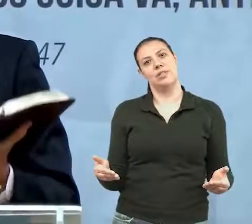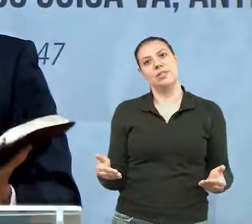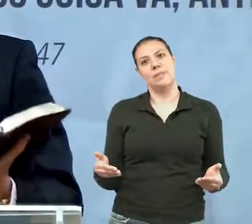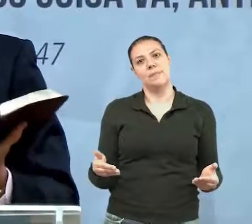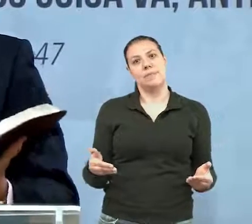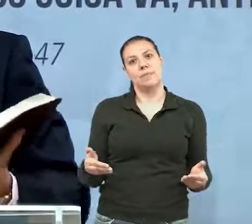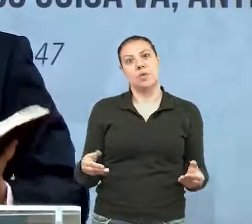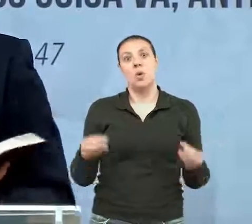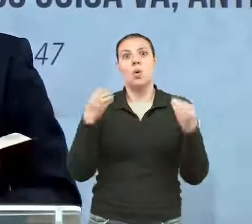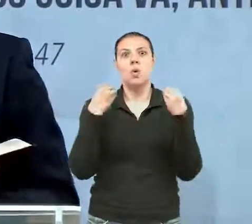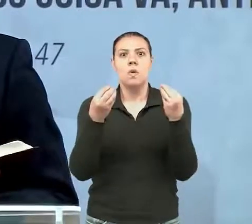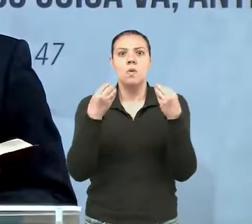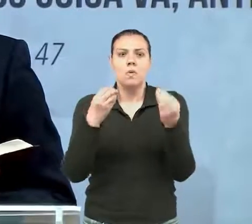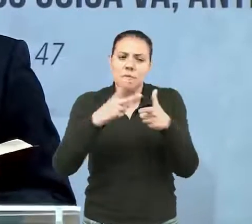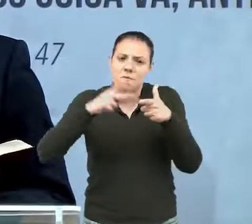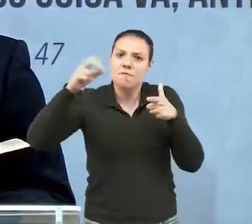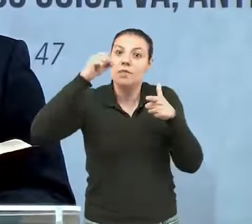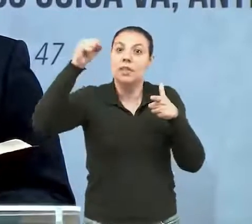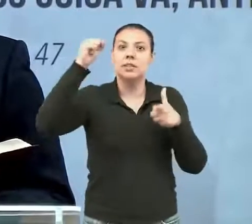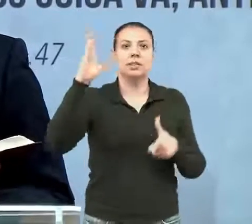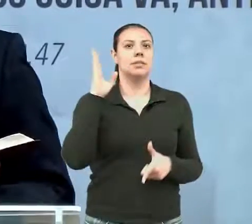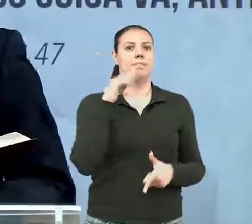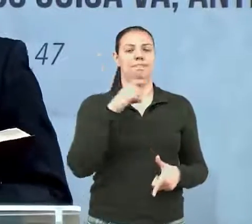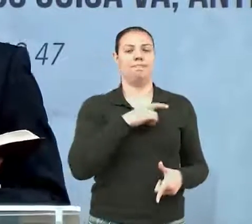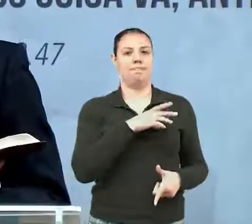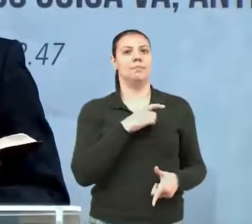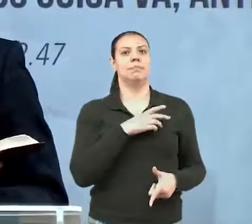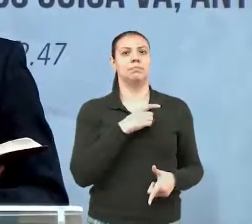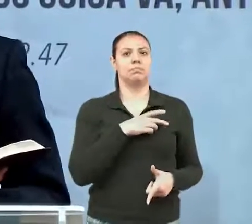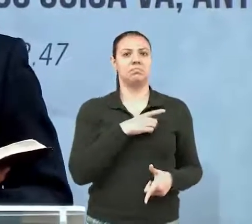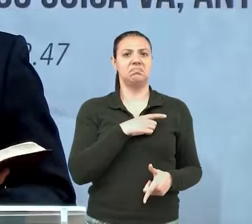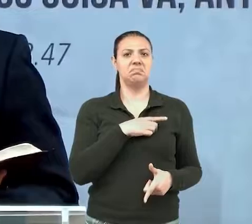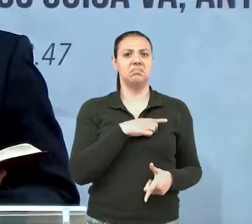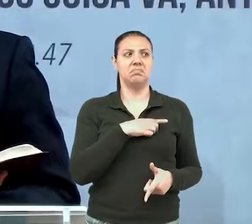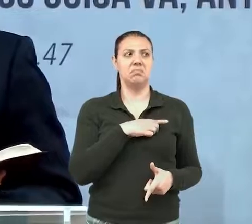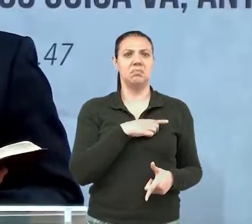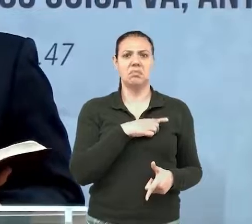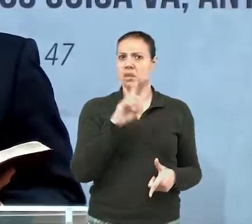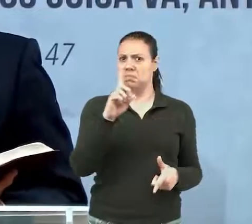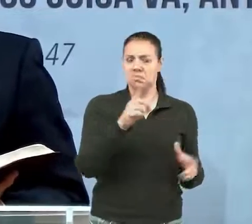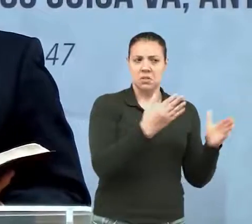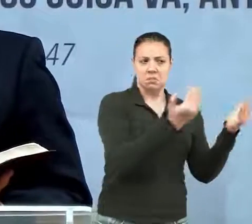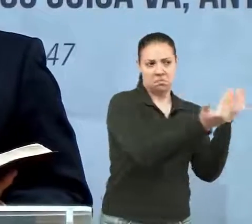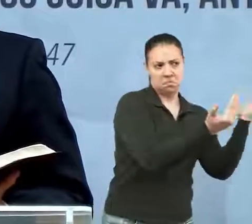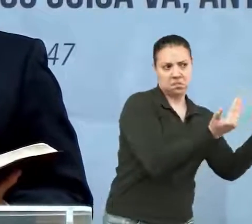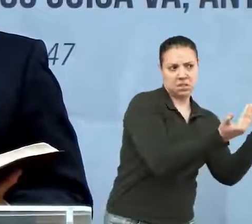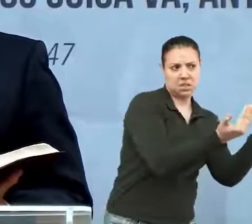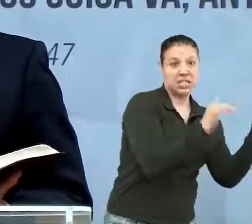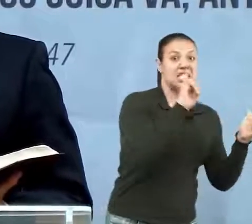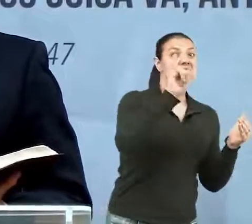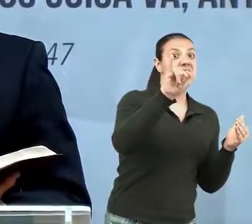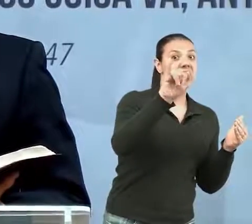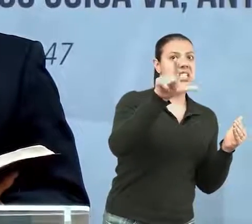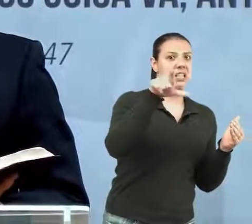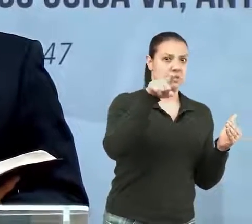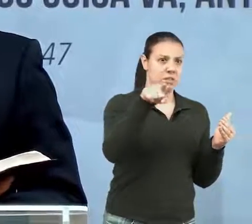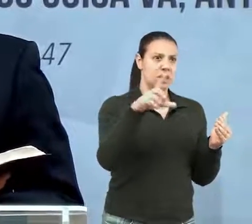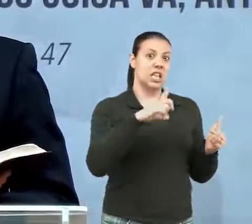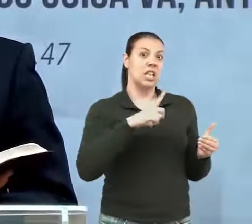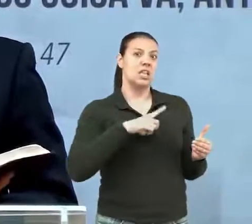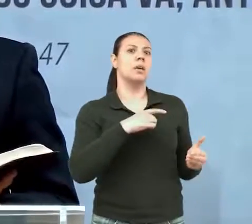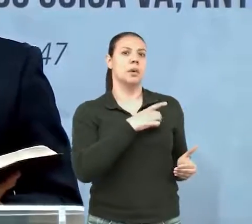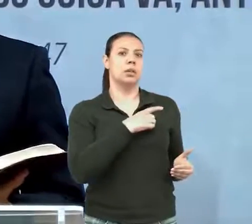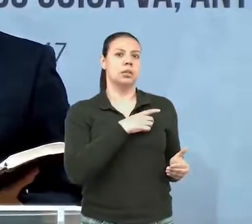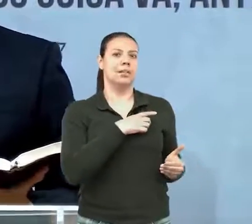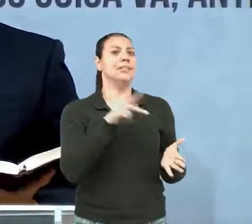como vencer o medo. A questão não é se você vai ter medo, isso você nem consegue eliminar